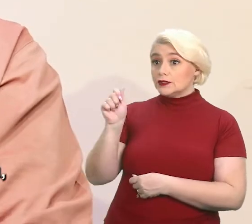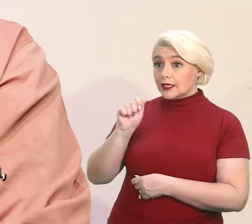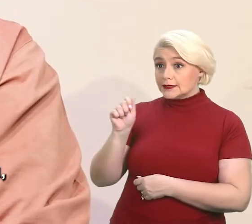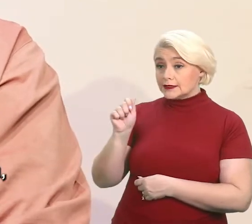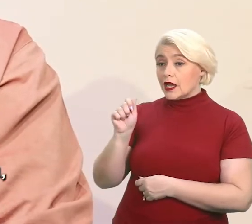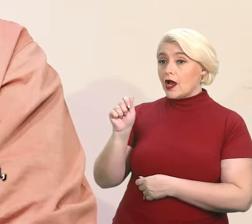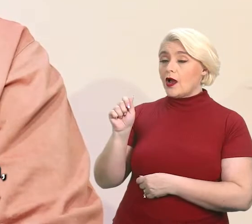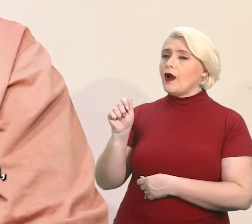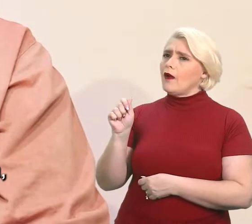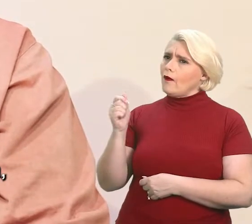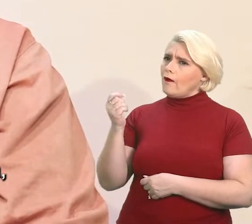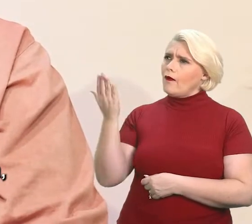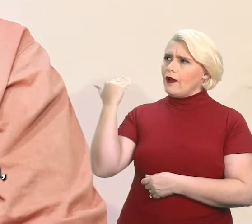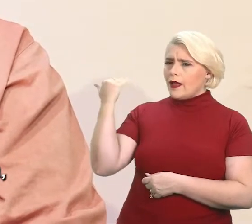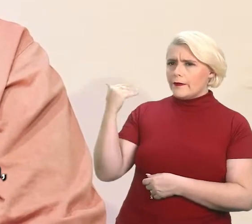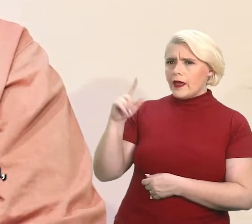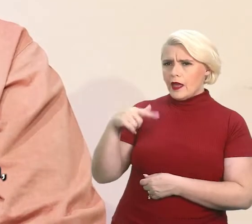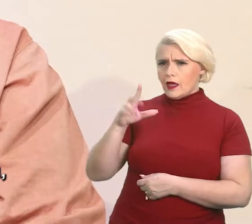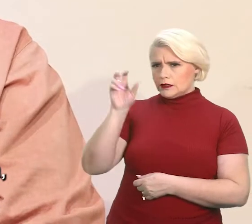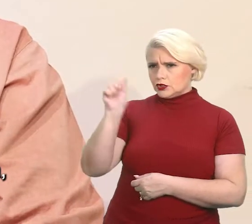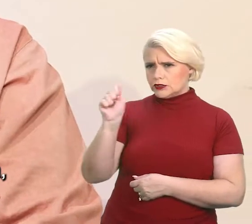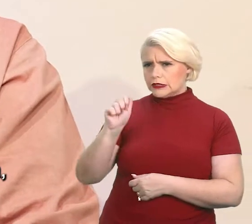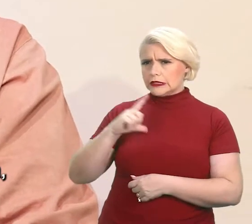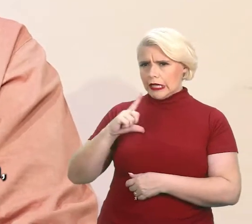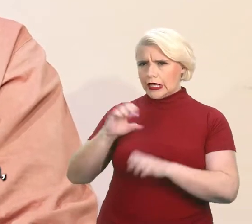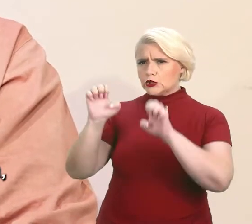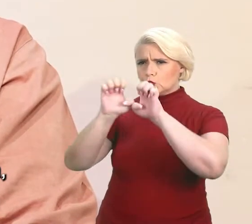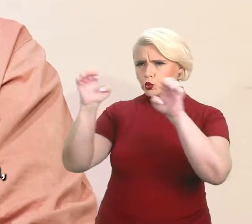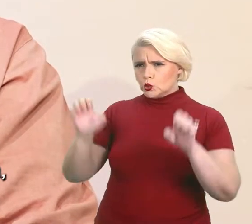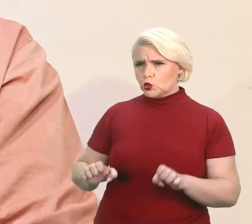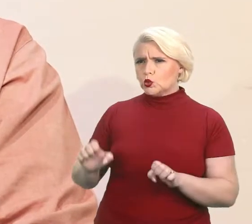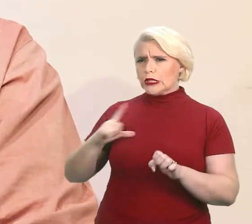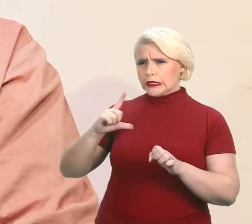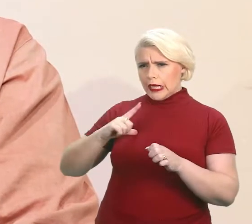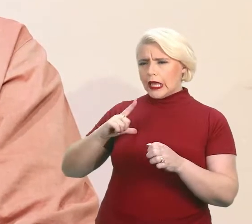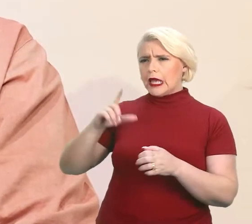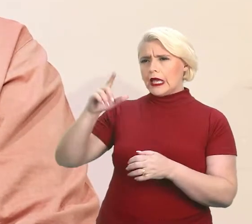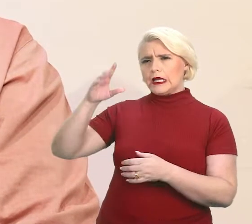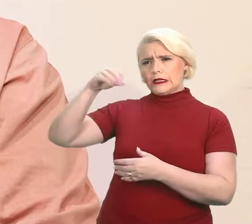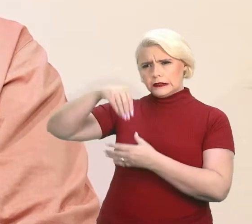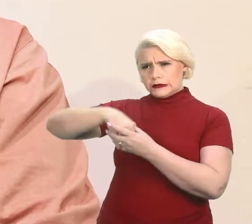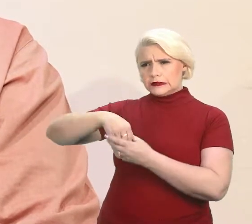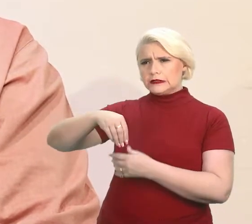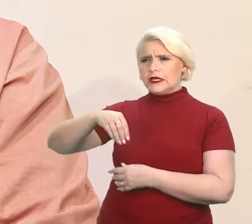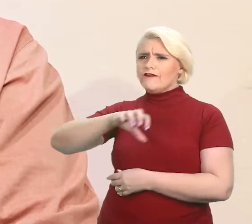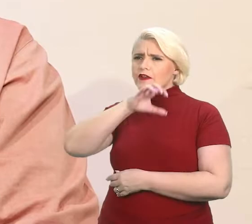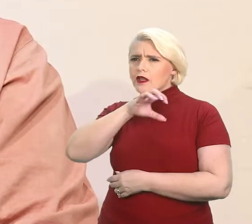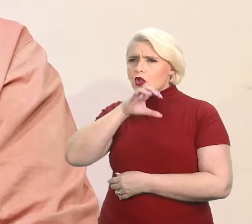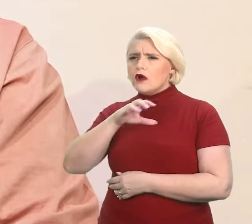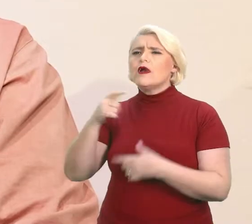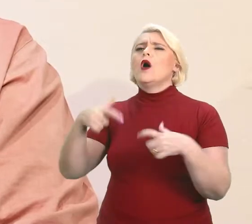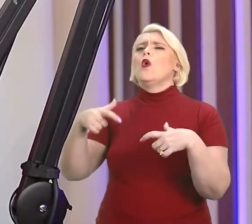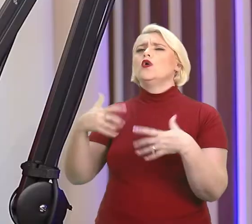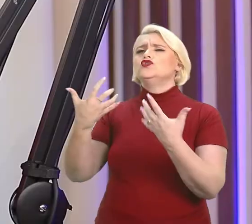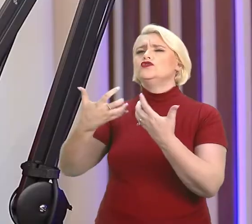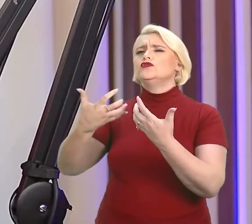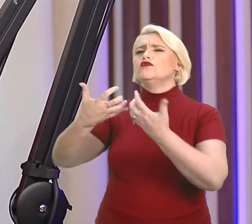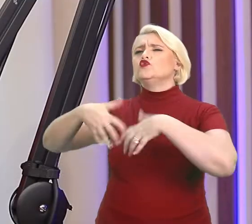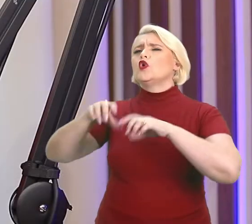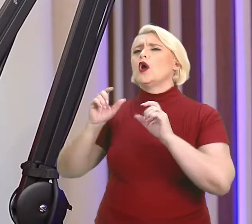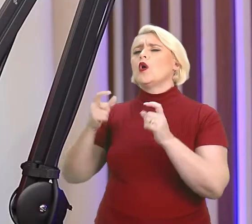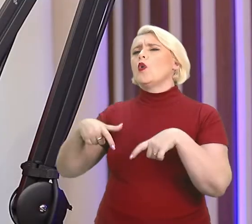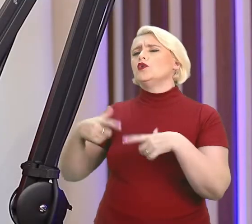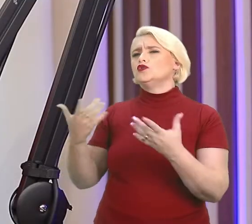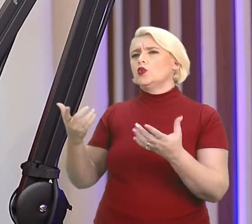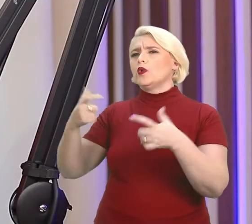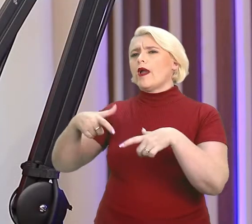associação, ela já era uma associação estruturada, como é hoje, ali na Vila Nova? Quando é que funcionava?